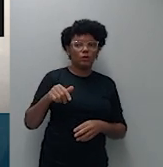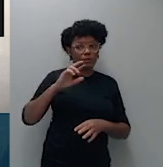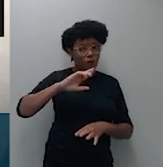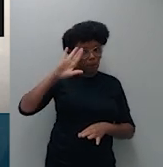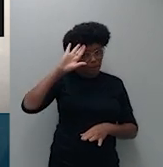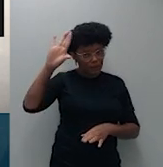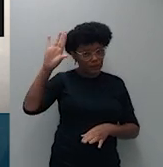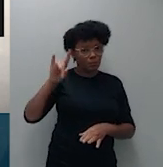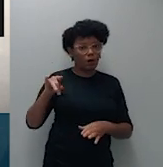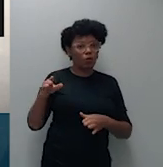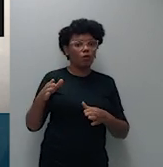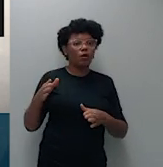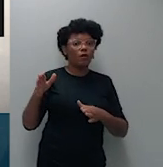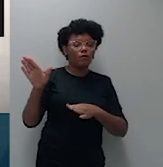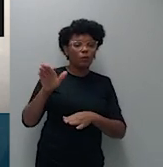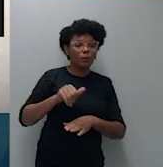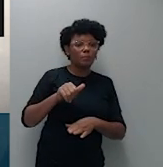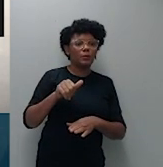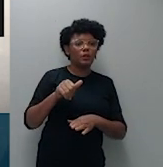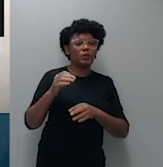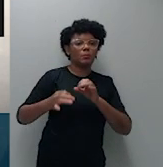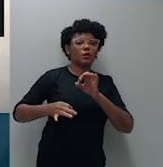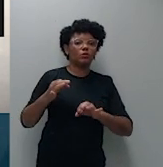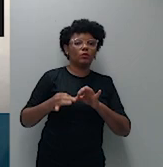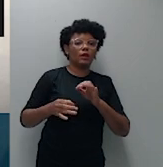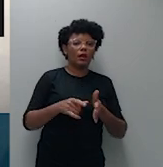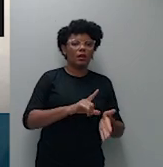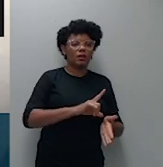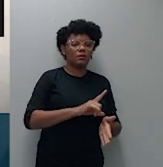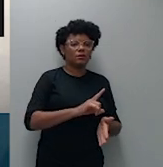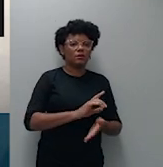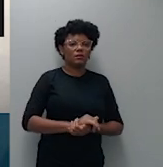caso prioritário eu vou chamar julgamento